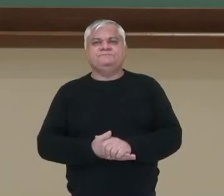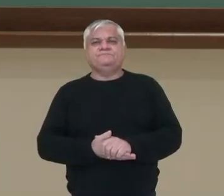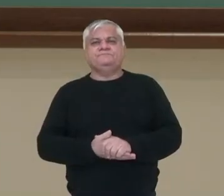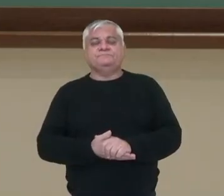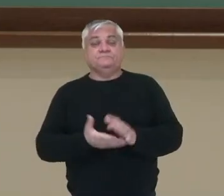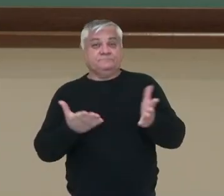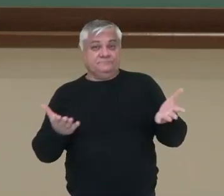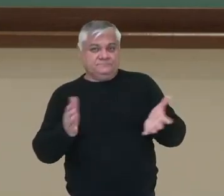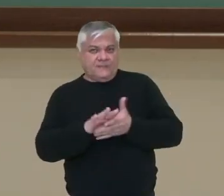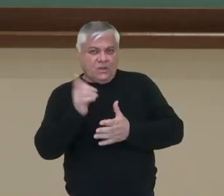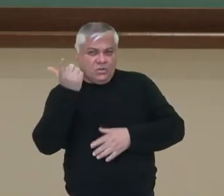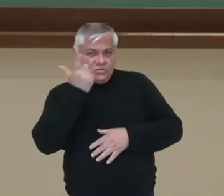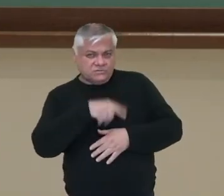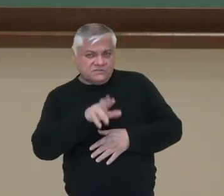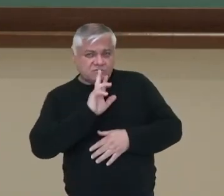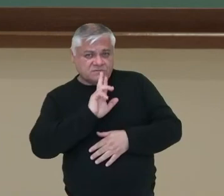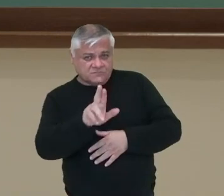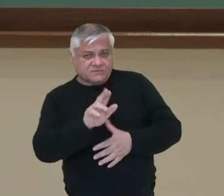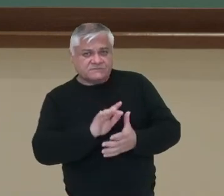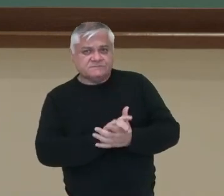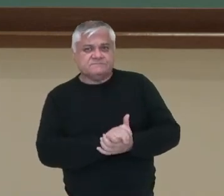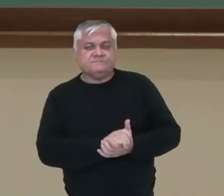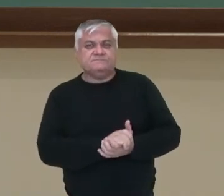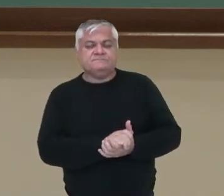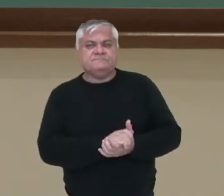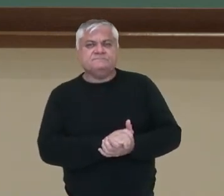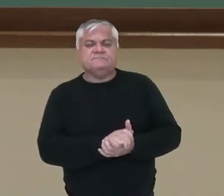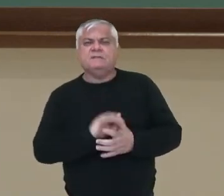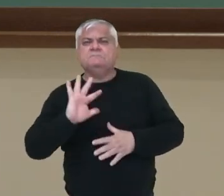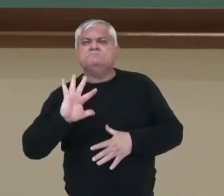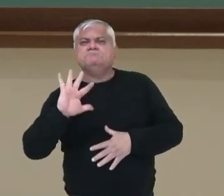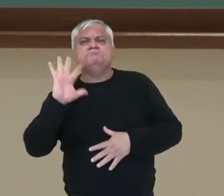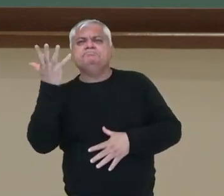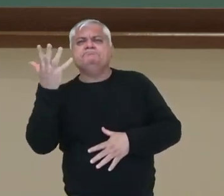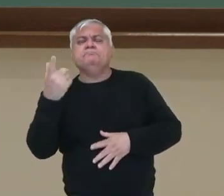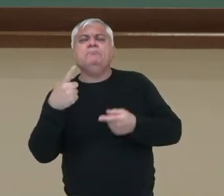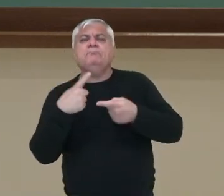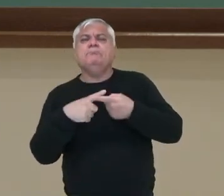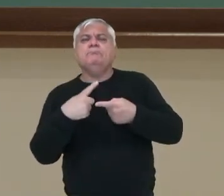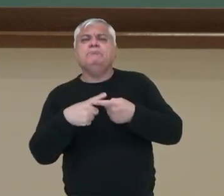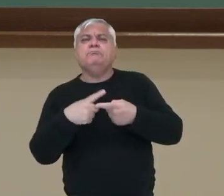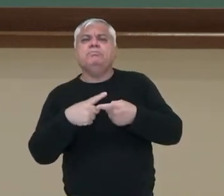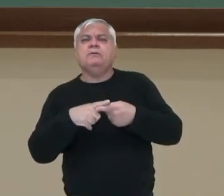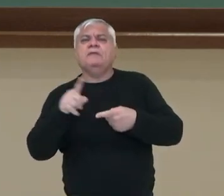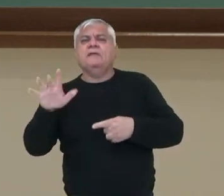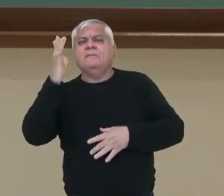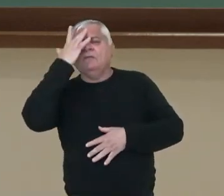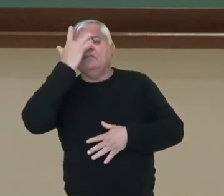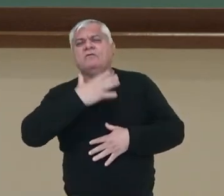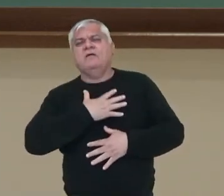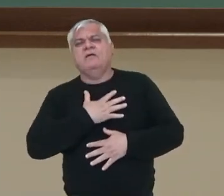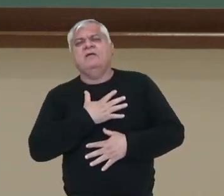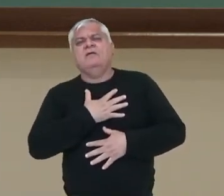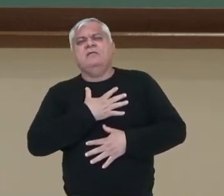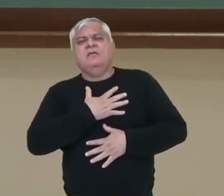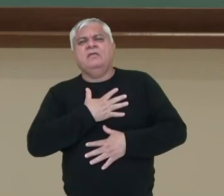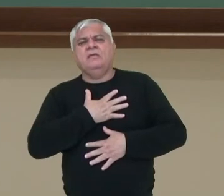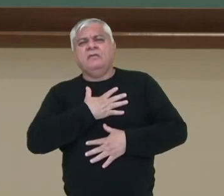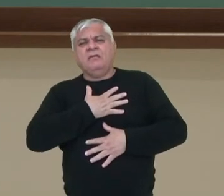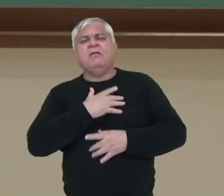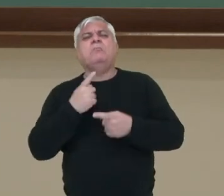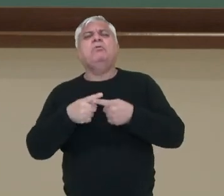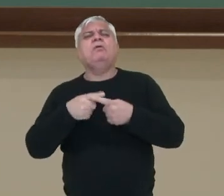E aí, estudante, conseguiu chegar numa resposta? O que acontece, né? Por que será que ele estava apresentando esse cansaço, essa dificuldade para respirar,